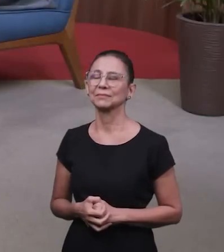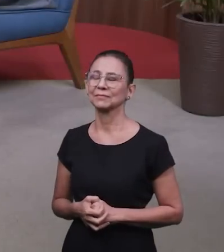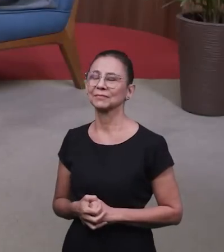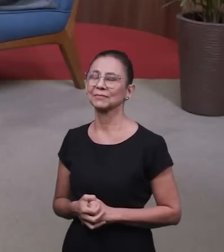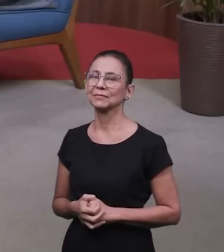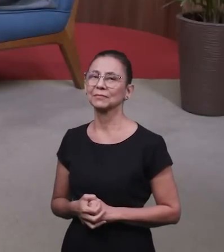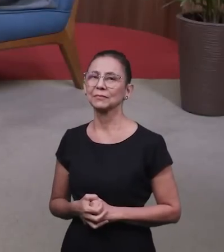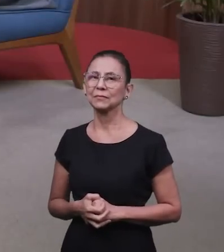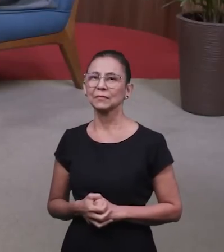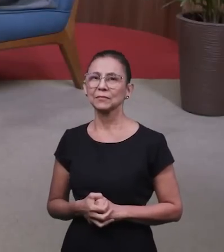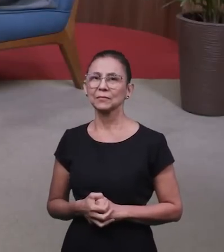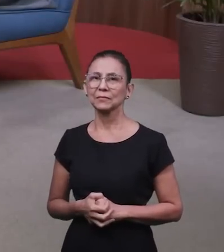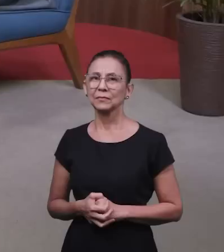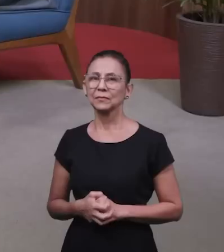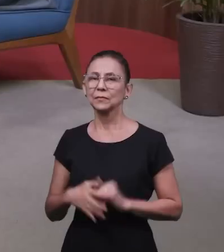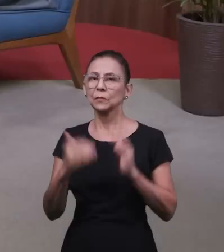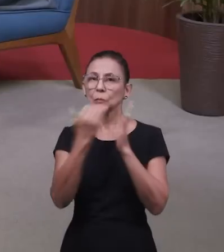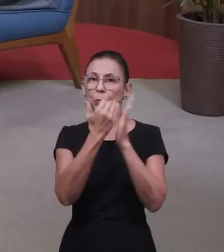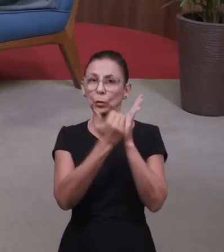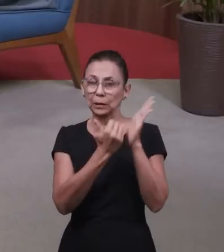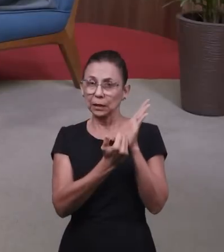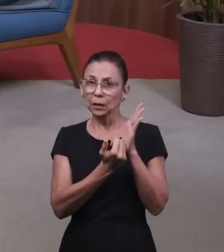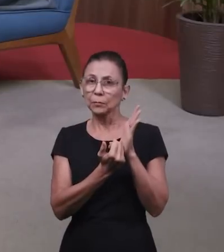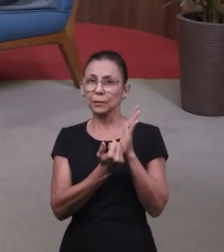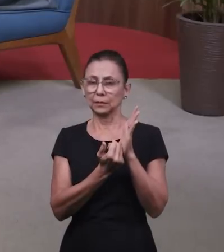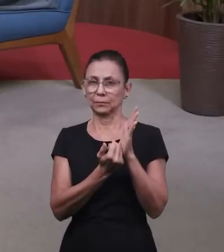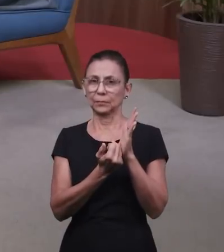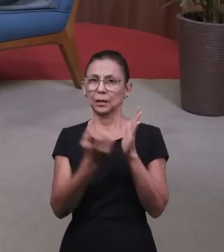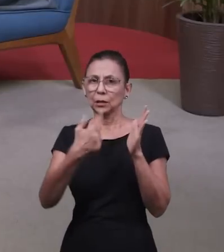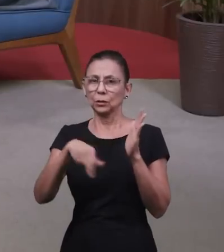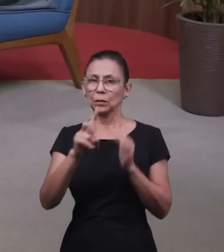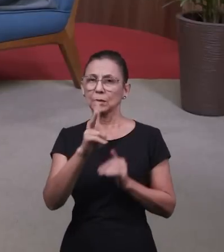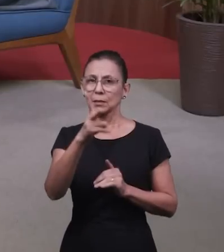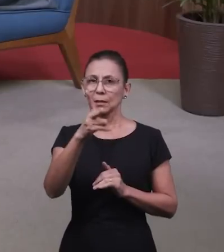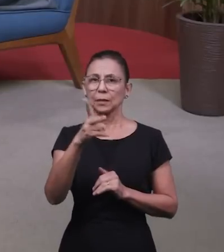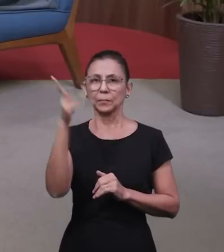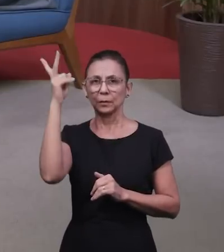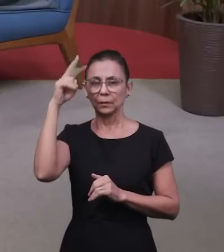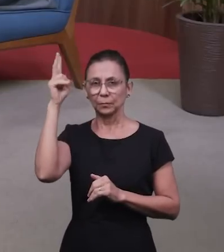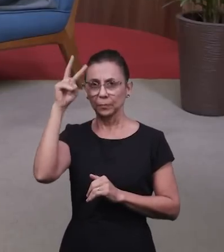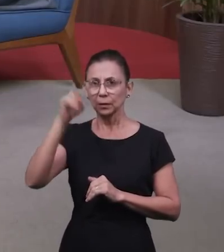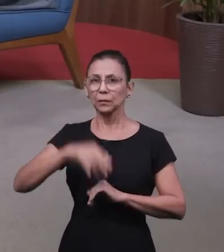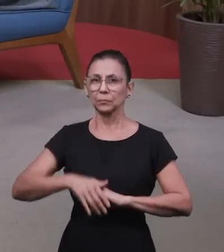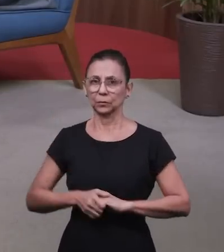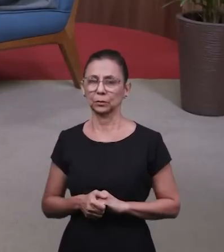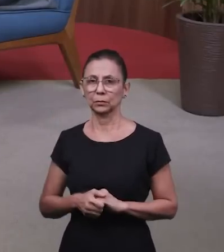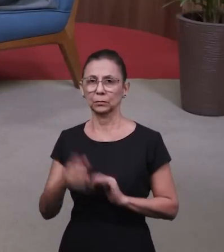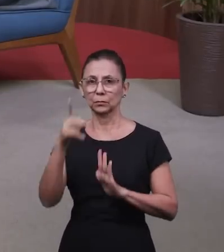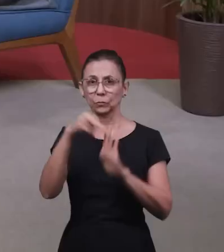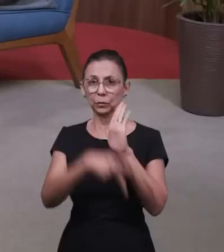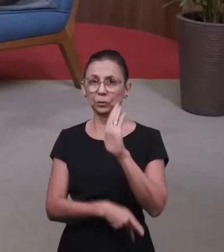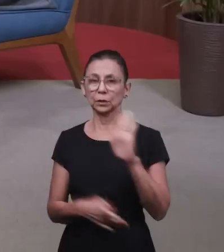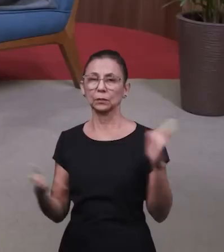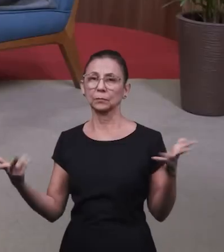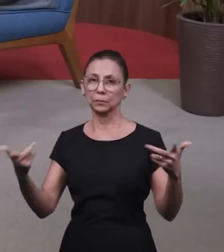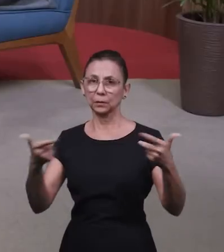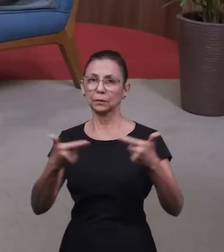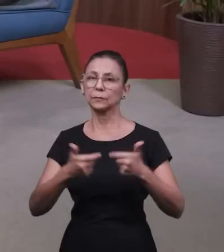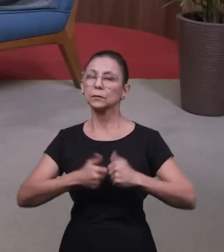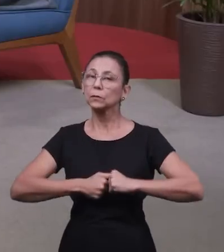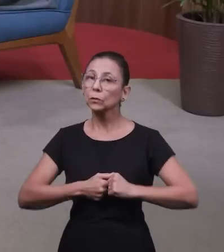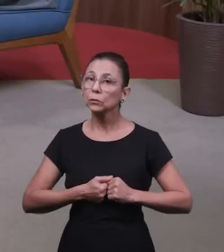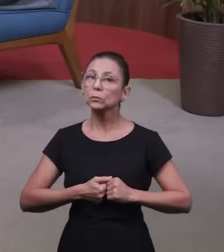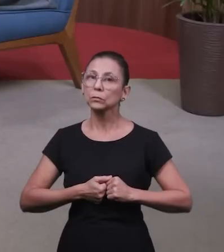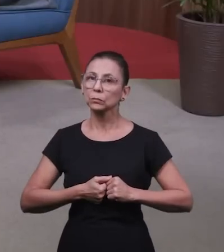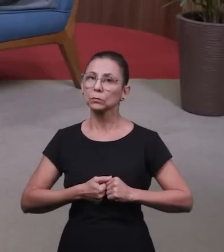Sabe por que em todas as edições deste programa nós sempre fazemos questão de lembrar de um projeto que é maravilhoso